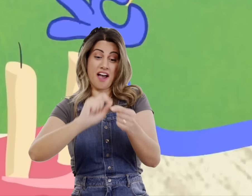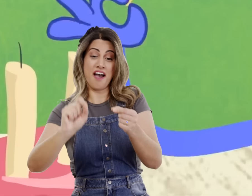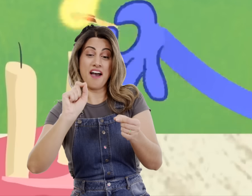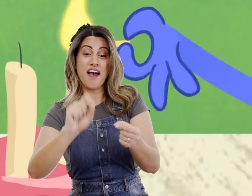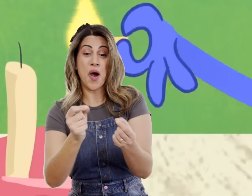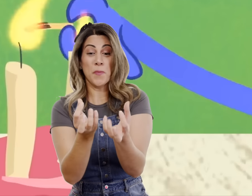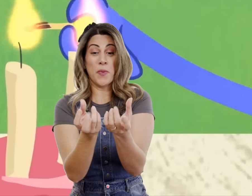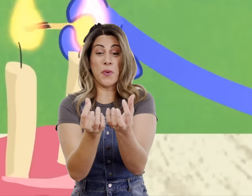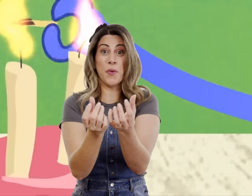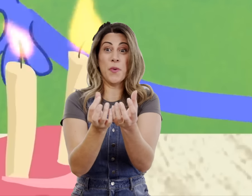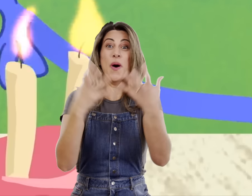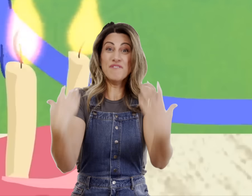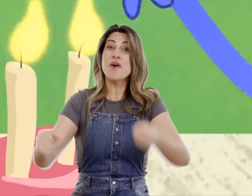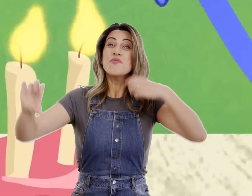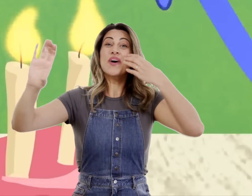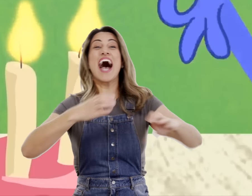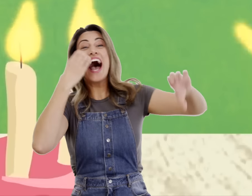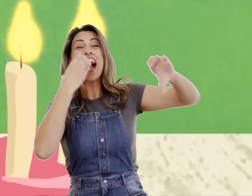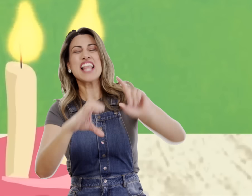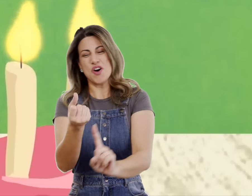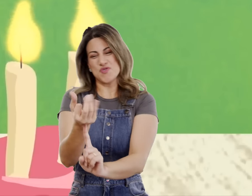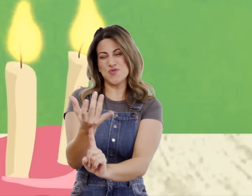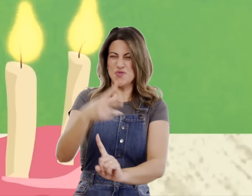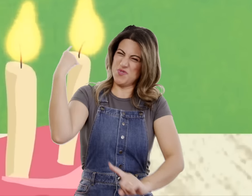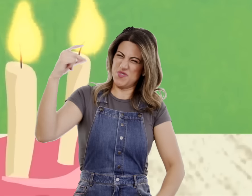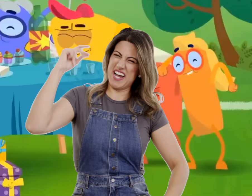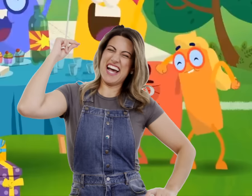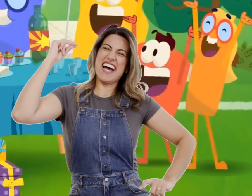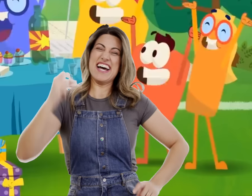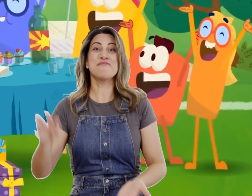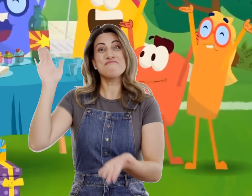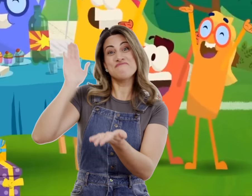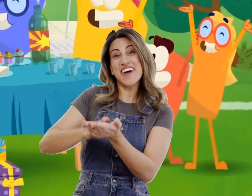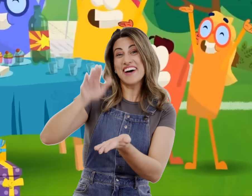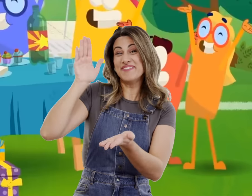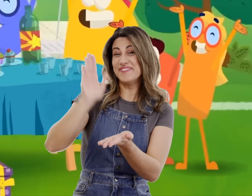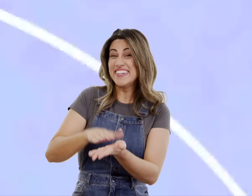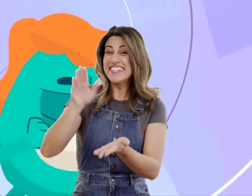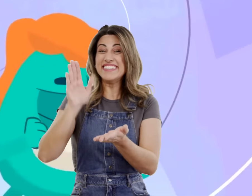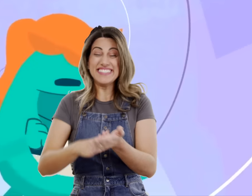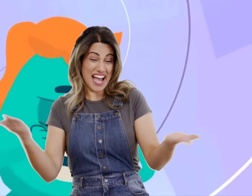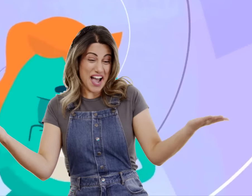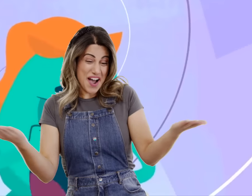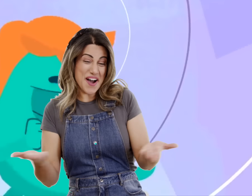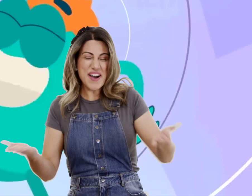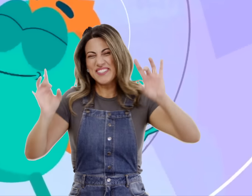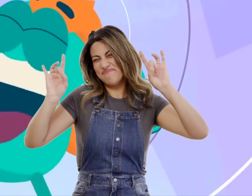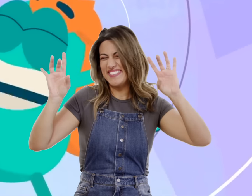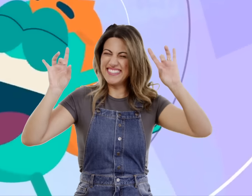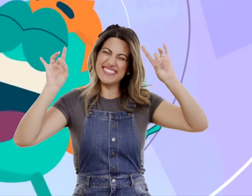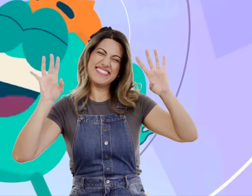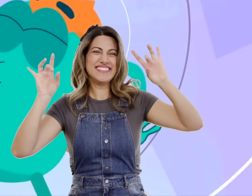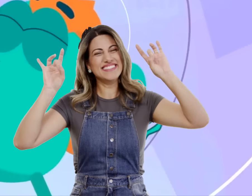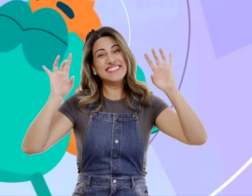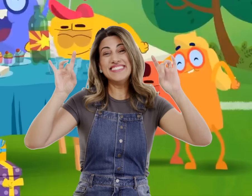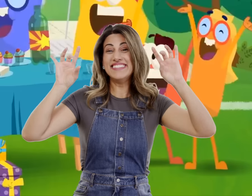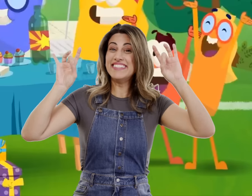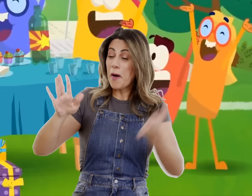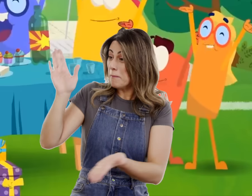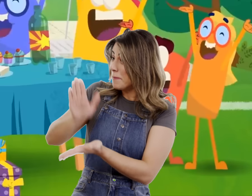Acende a velinha, todo mundo quer cantar. Parabéns, esse dia é tão